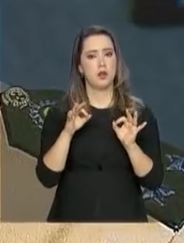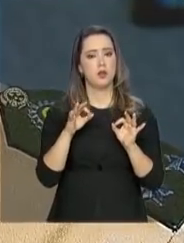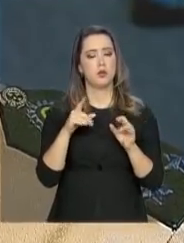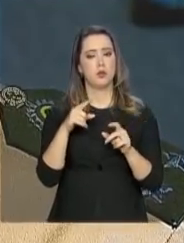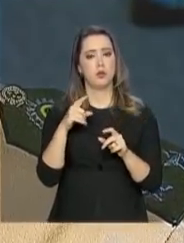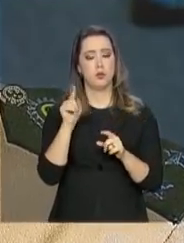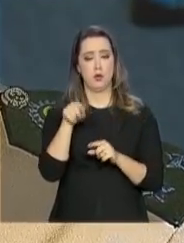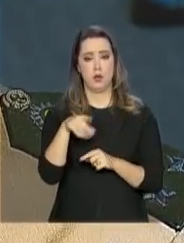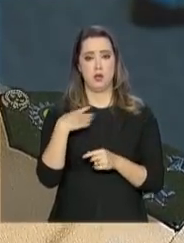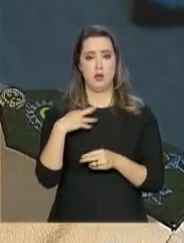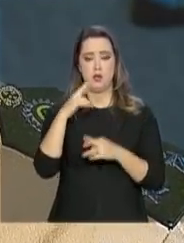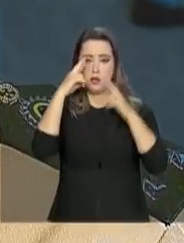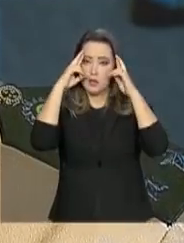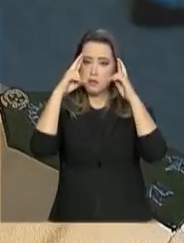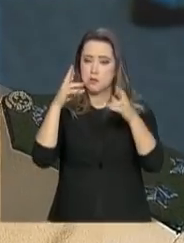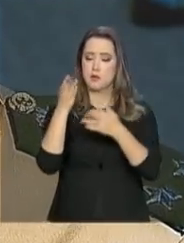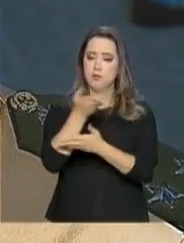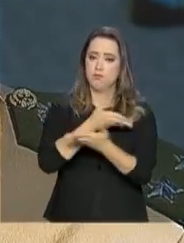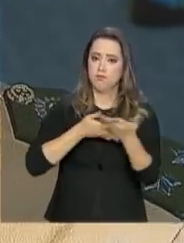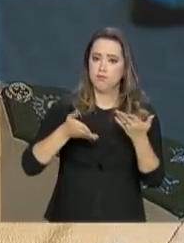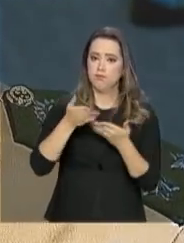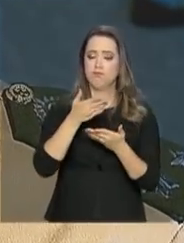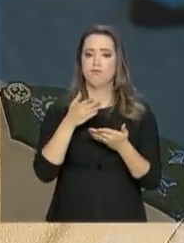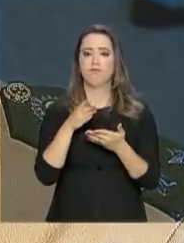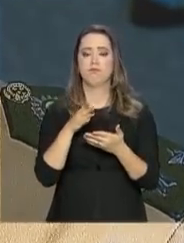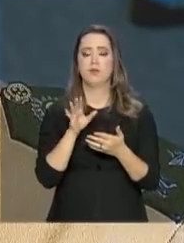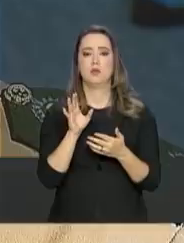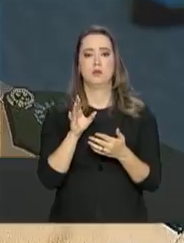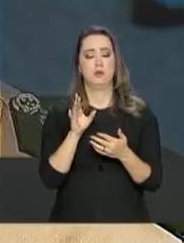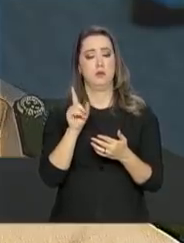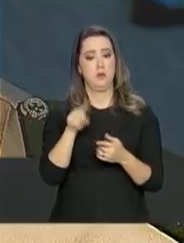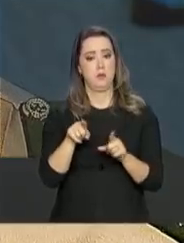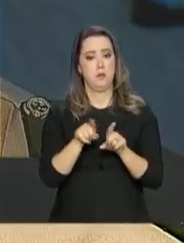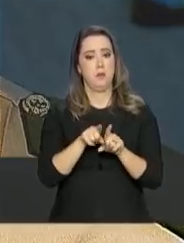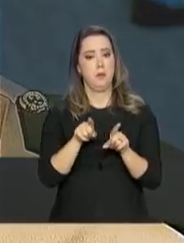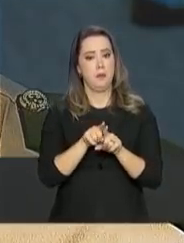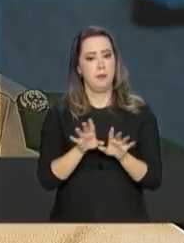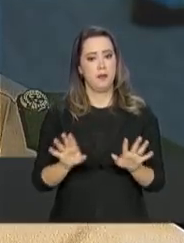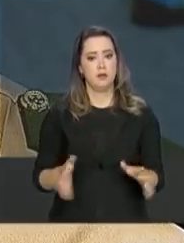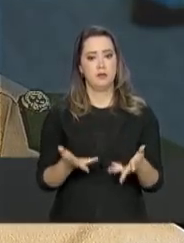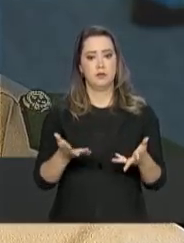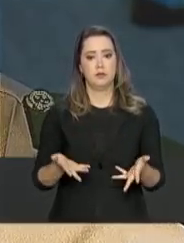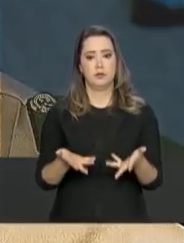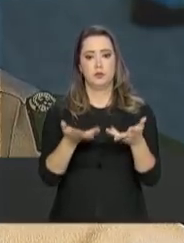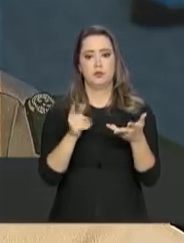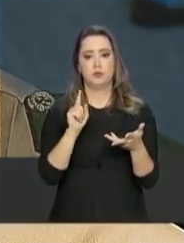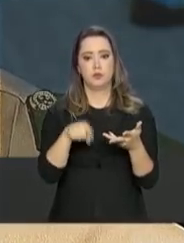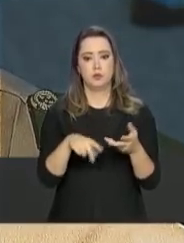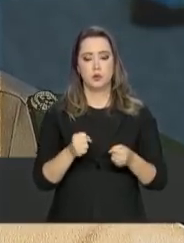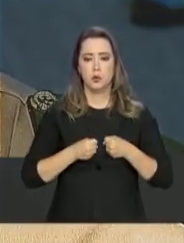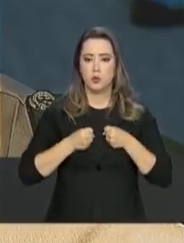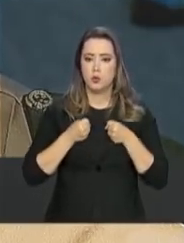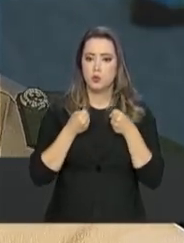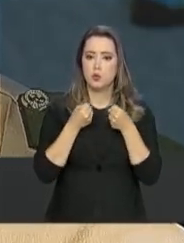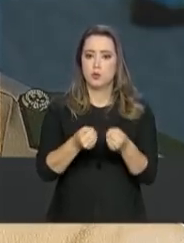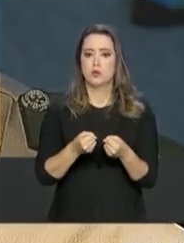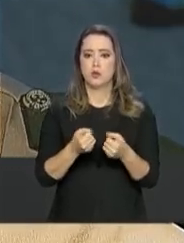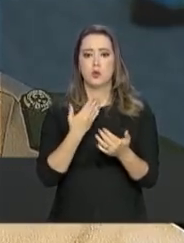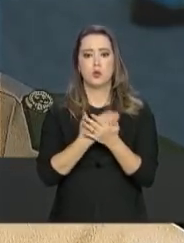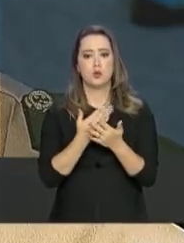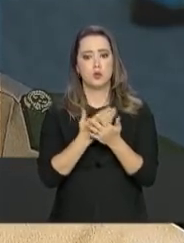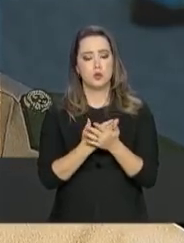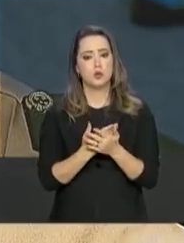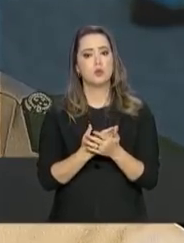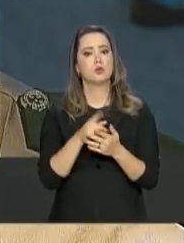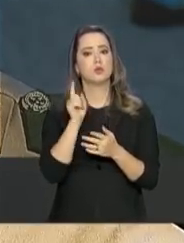próximo tolerância e despertar nela de que com esforço com o estudo com